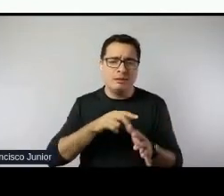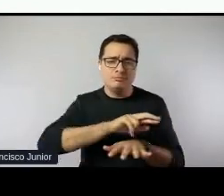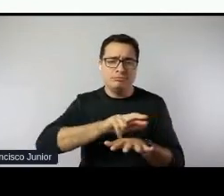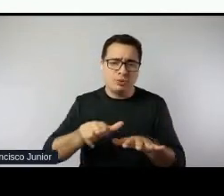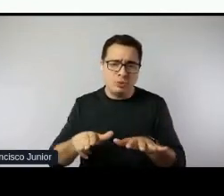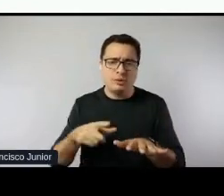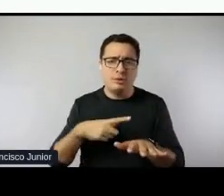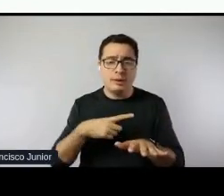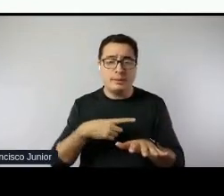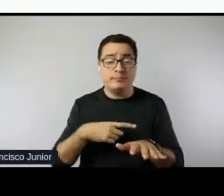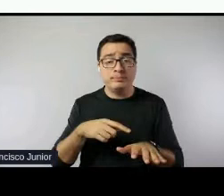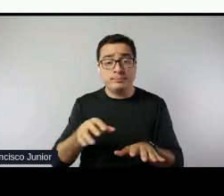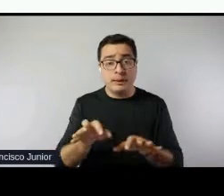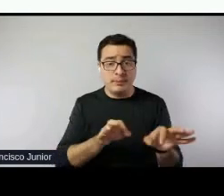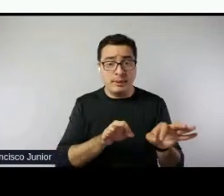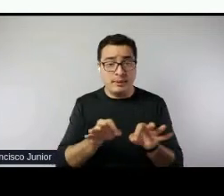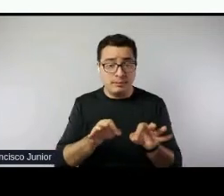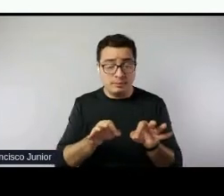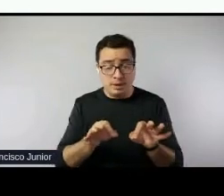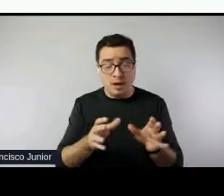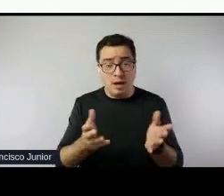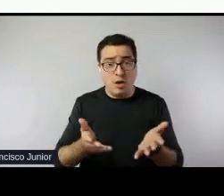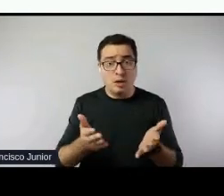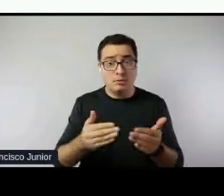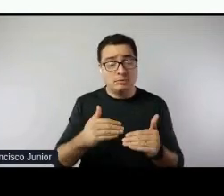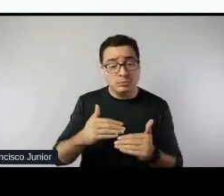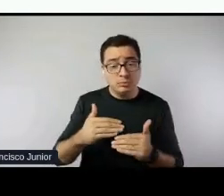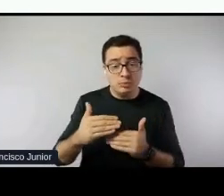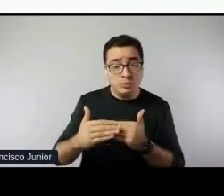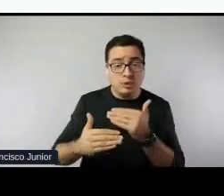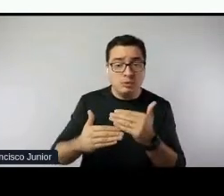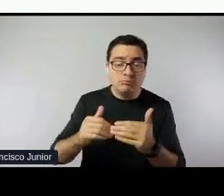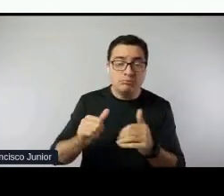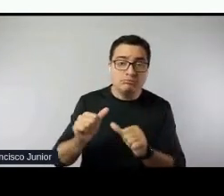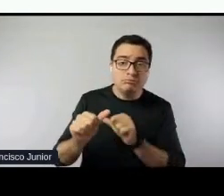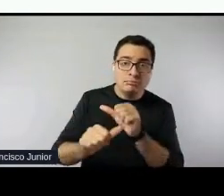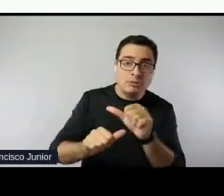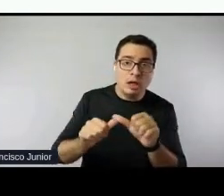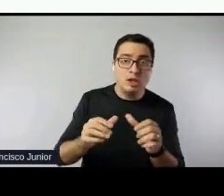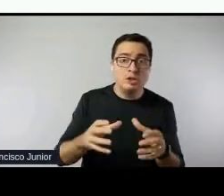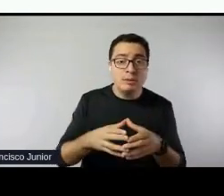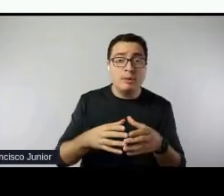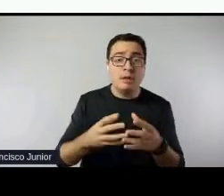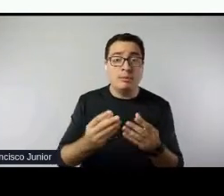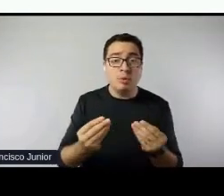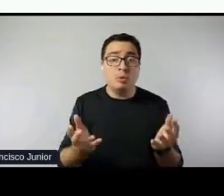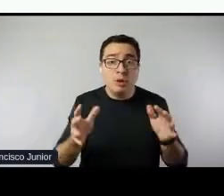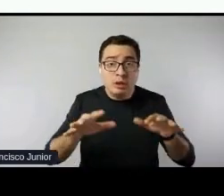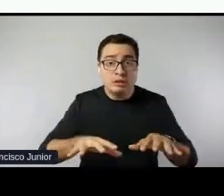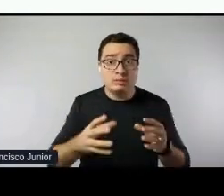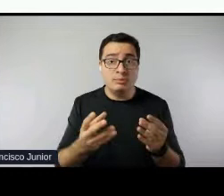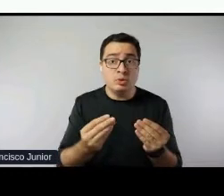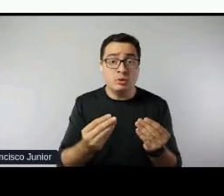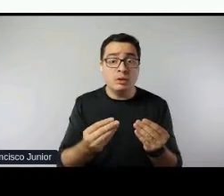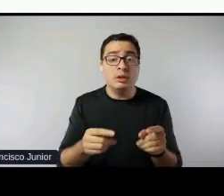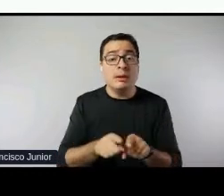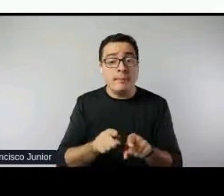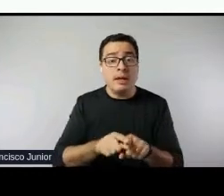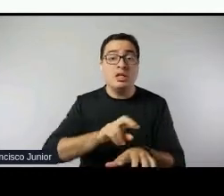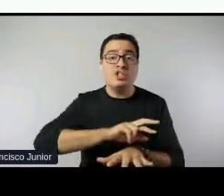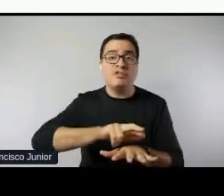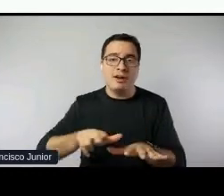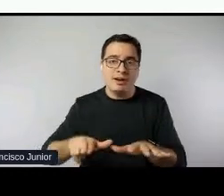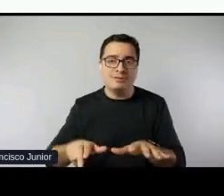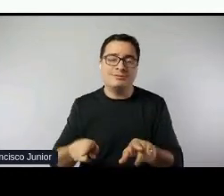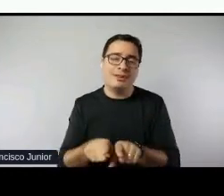a gente está passando do momento de transição de um time que é muito inclusivo para um time também diverso.